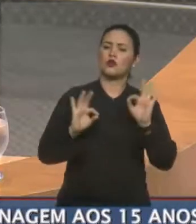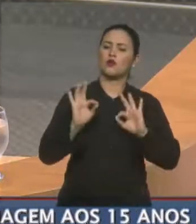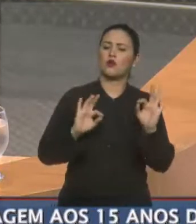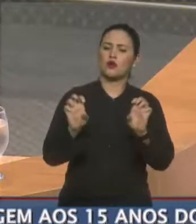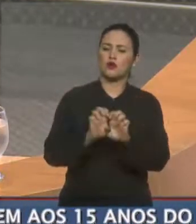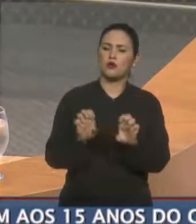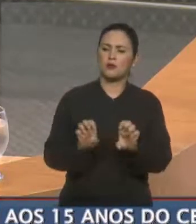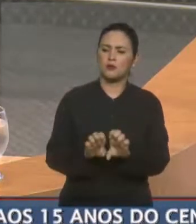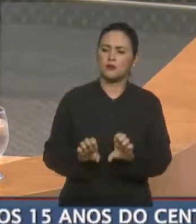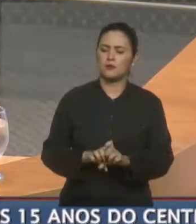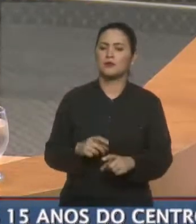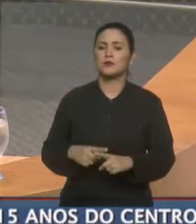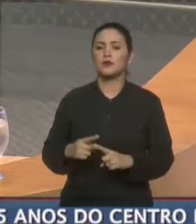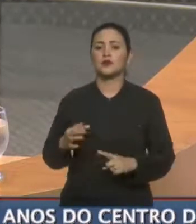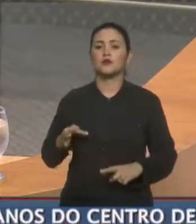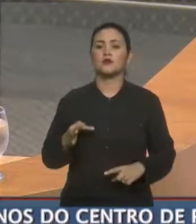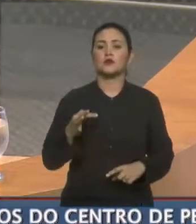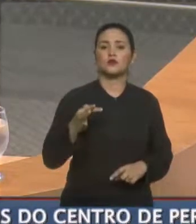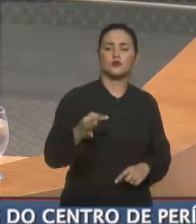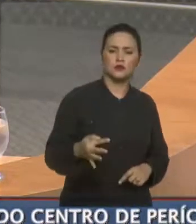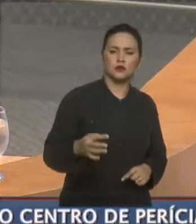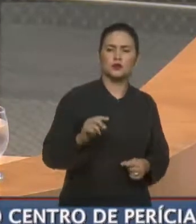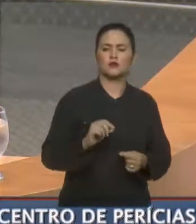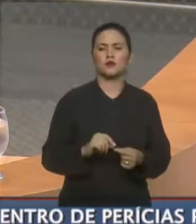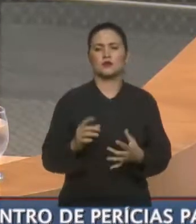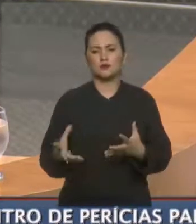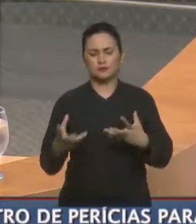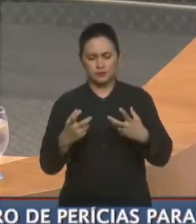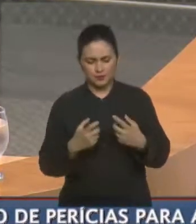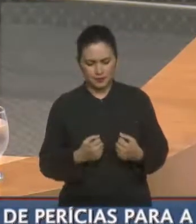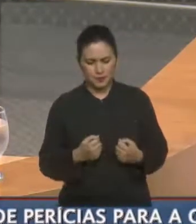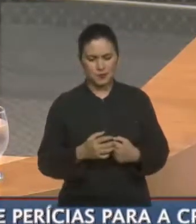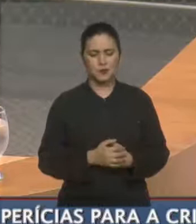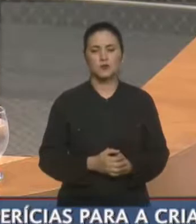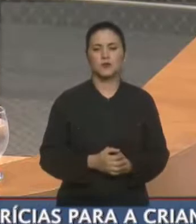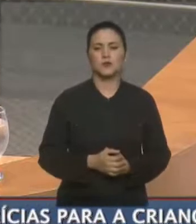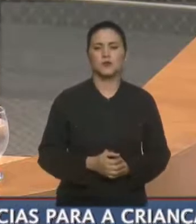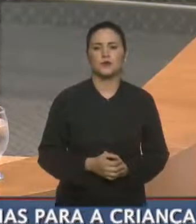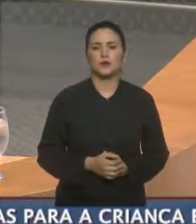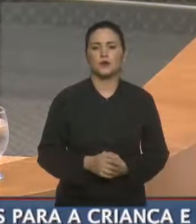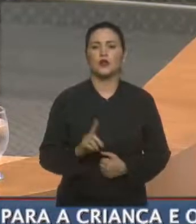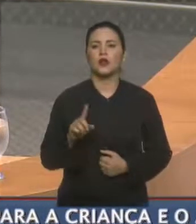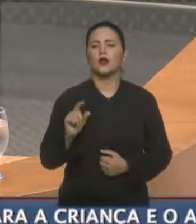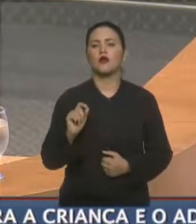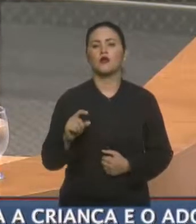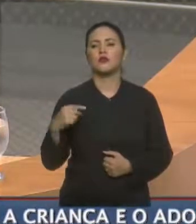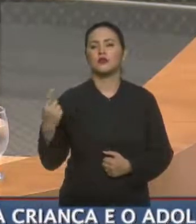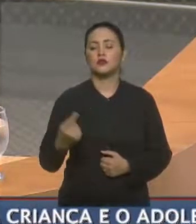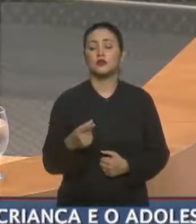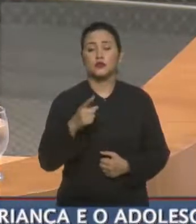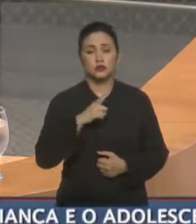para futuramente executarmos esse atendimento. Então, era isso que nós tínhamos enquanto